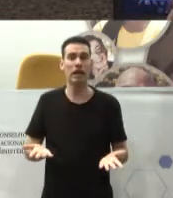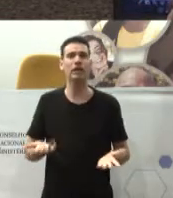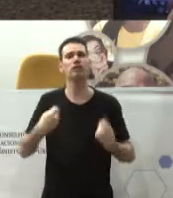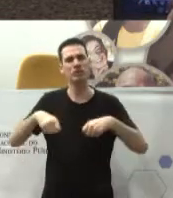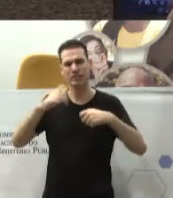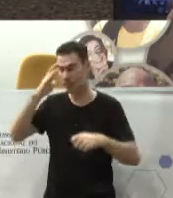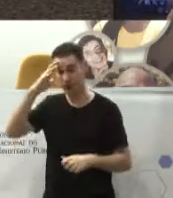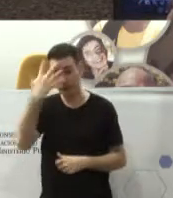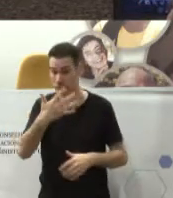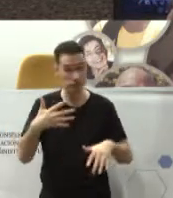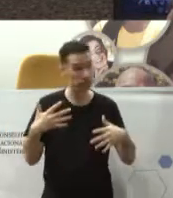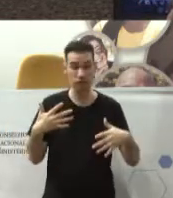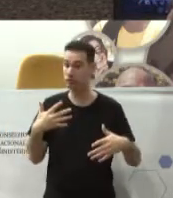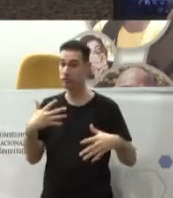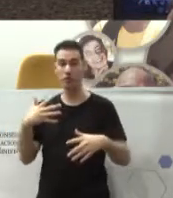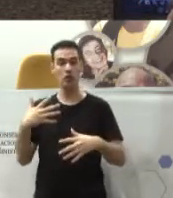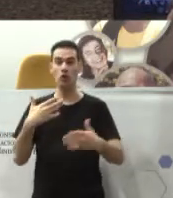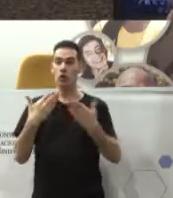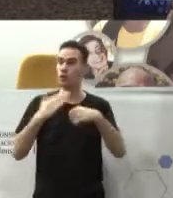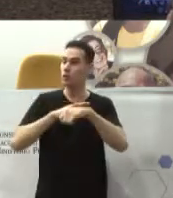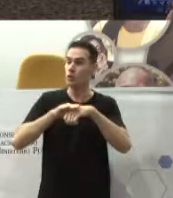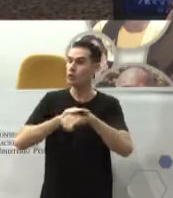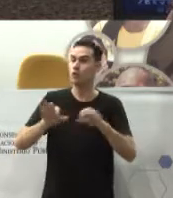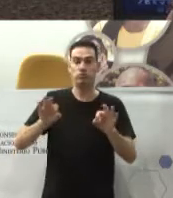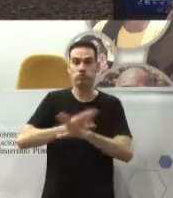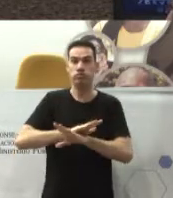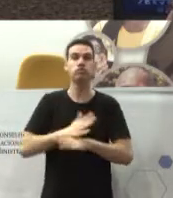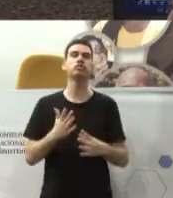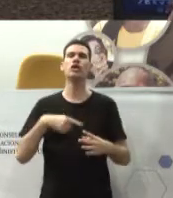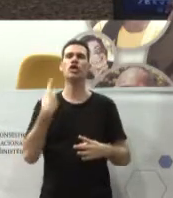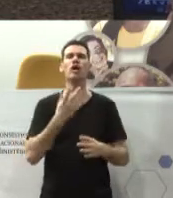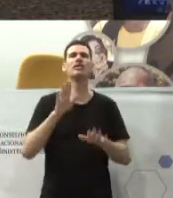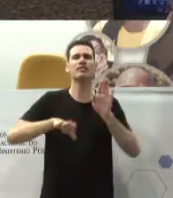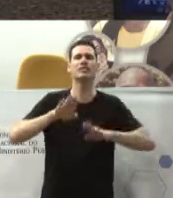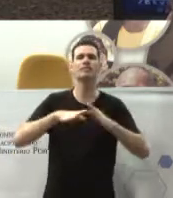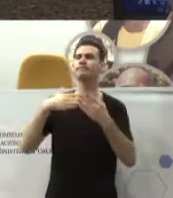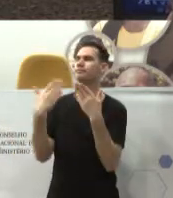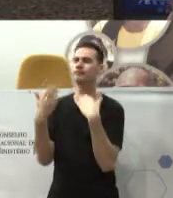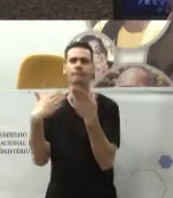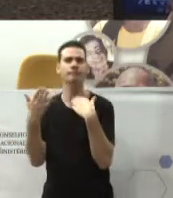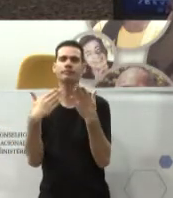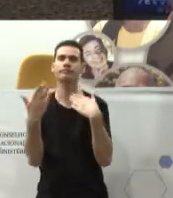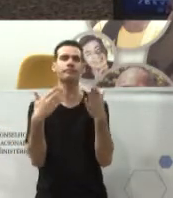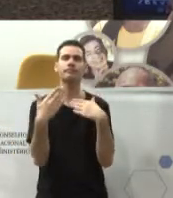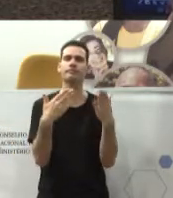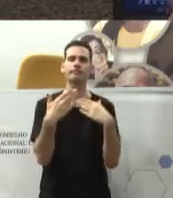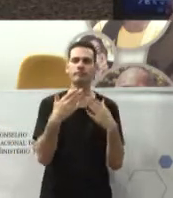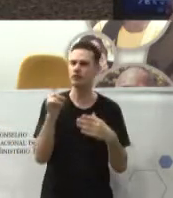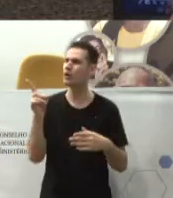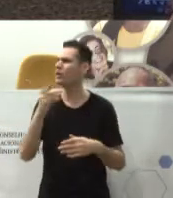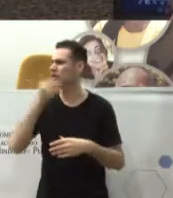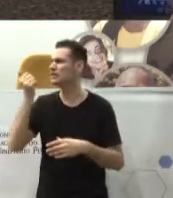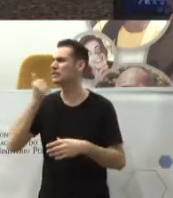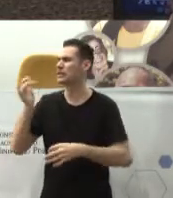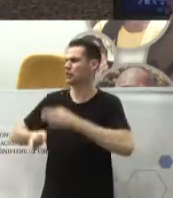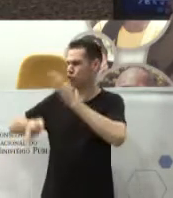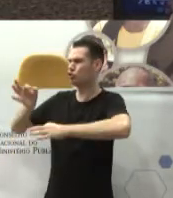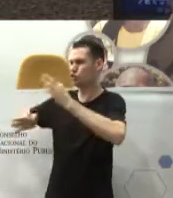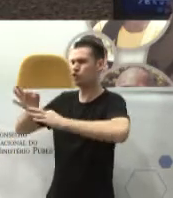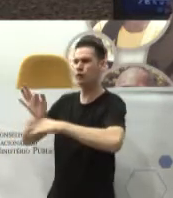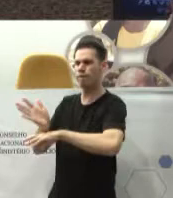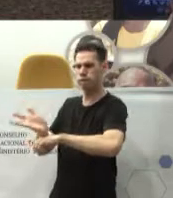resolver isso. Se discute muitas vezes, nós discutimos aqui em aperfeiçoar a judicialização,